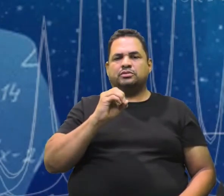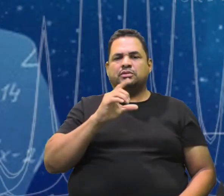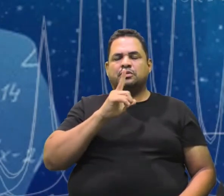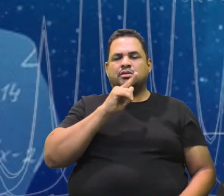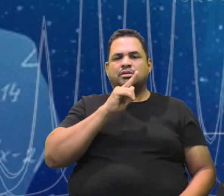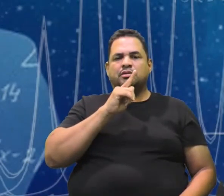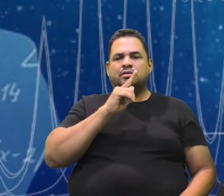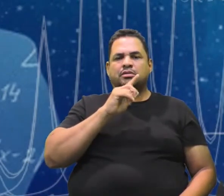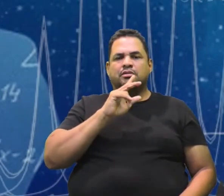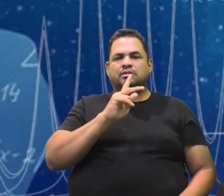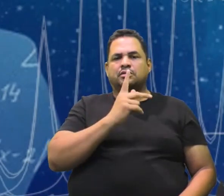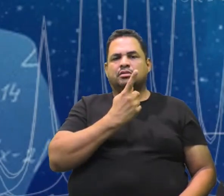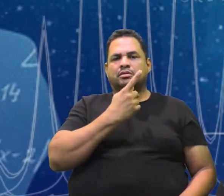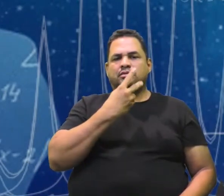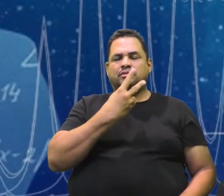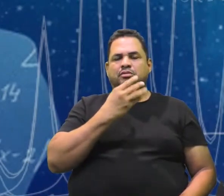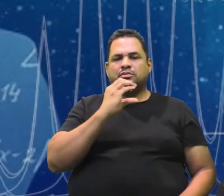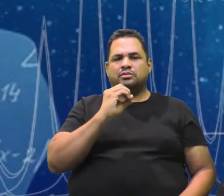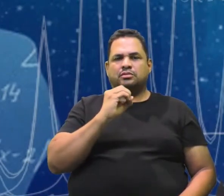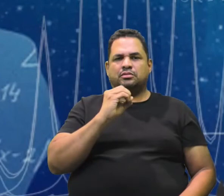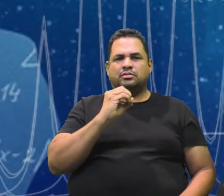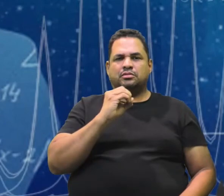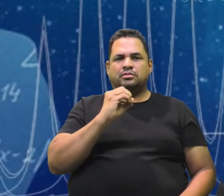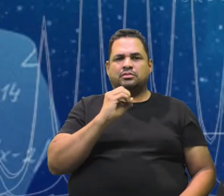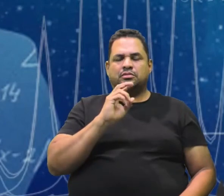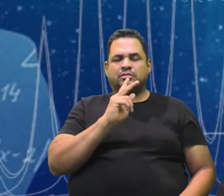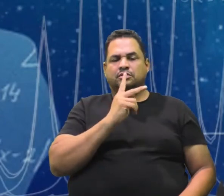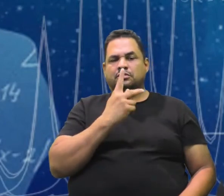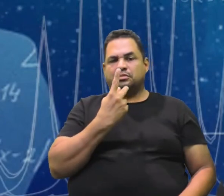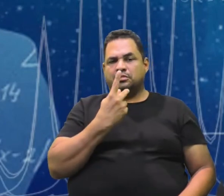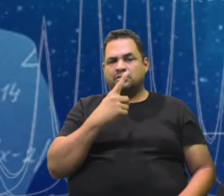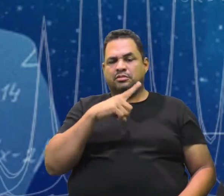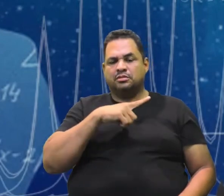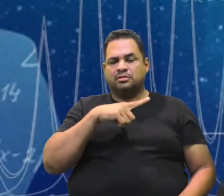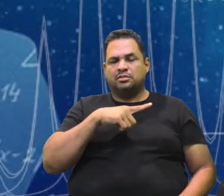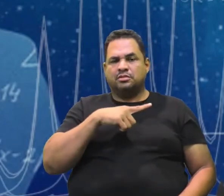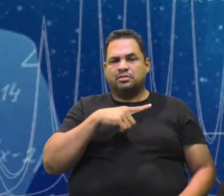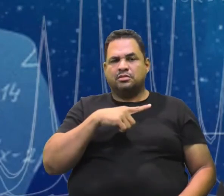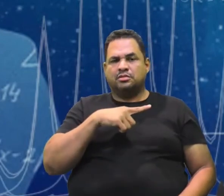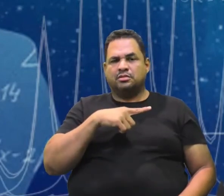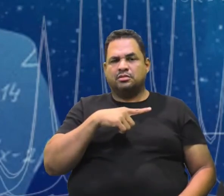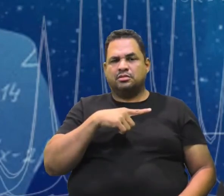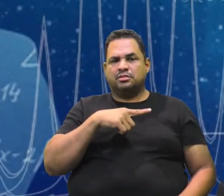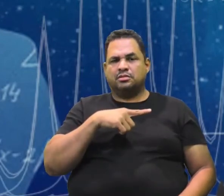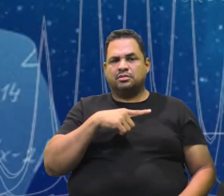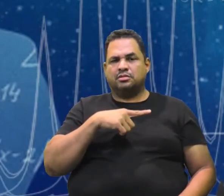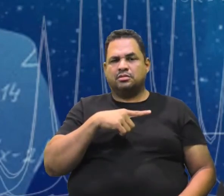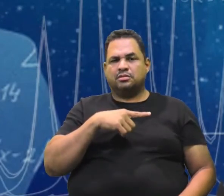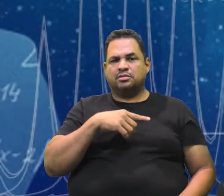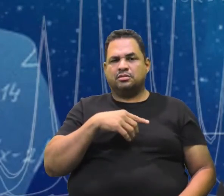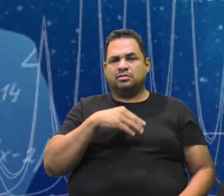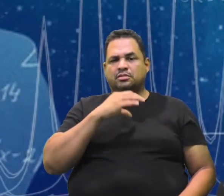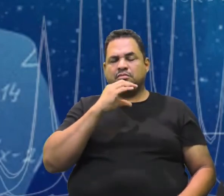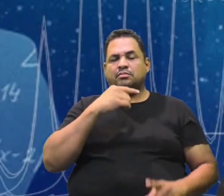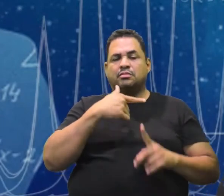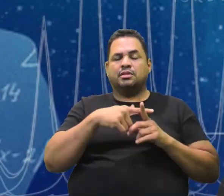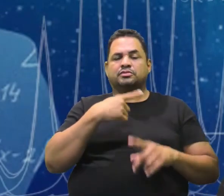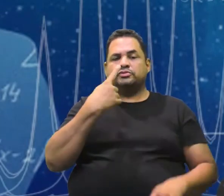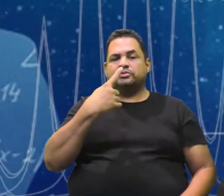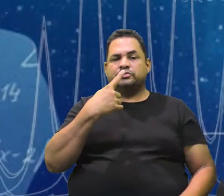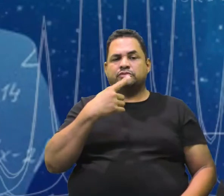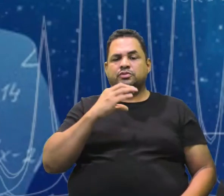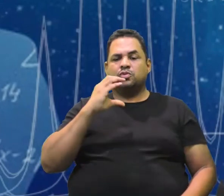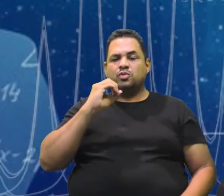A água, que é H2O, o hidrogênio tem NOx, ou seja, carga mais um.